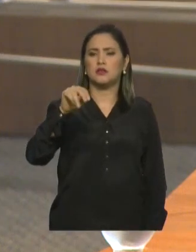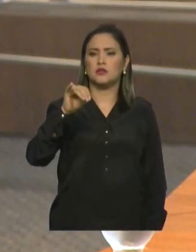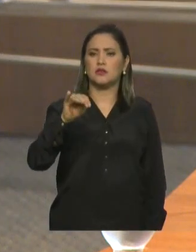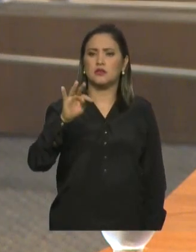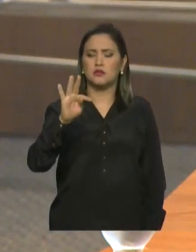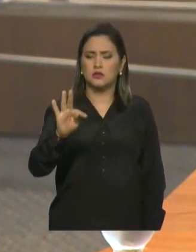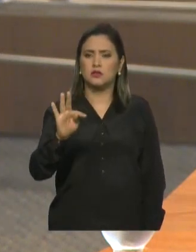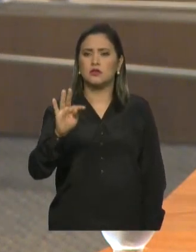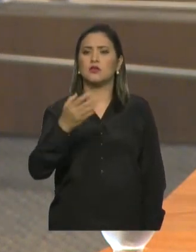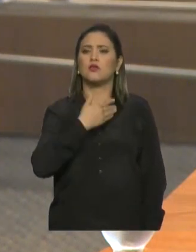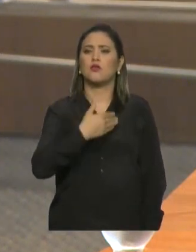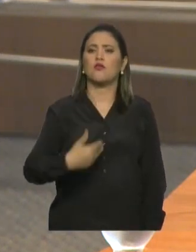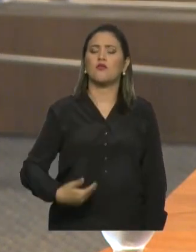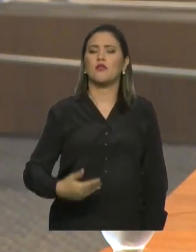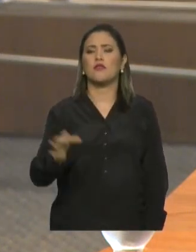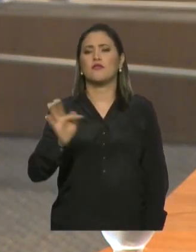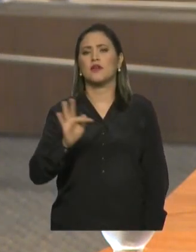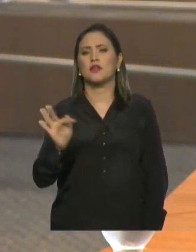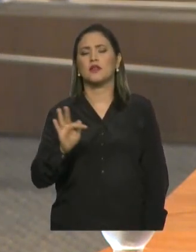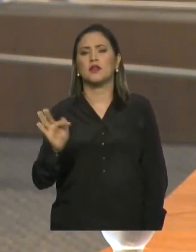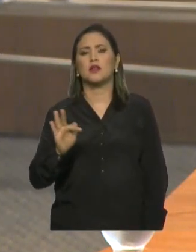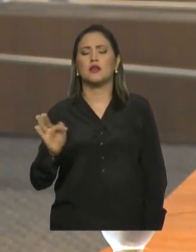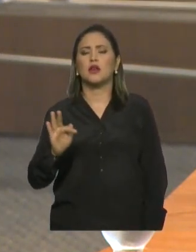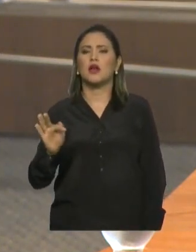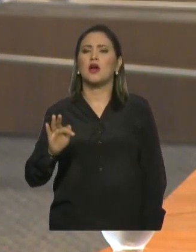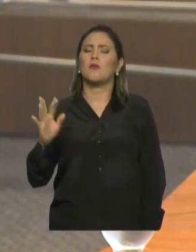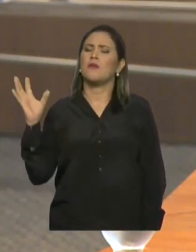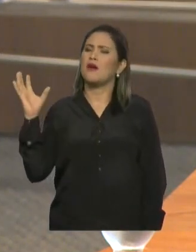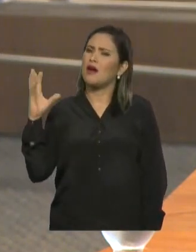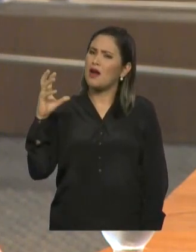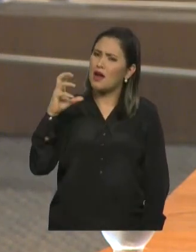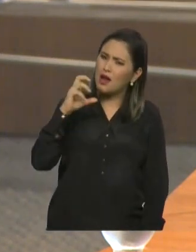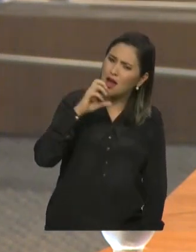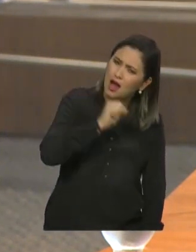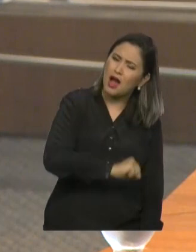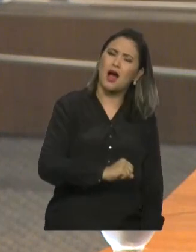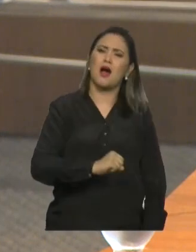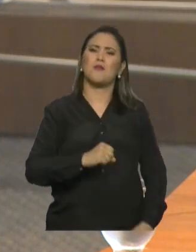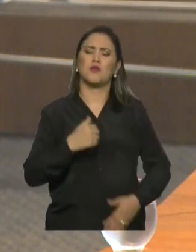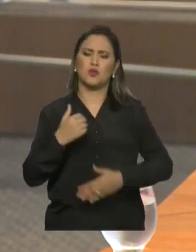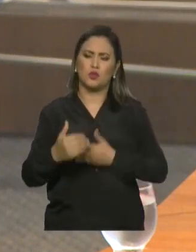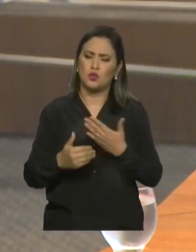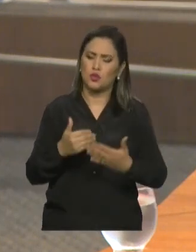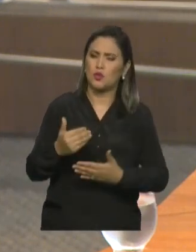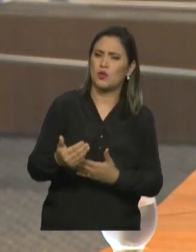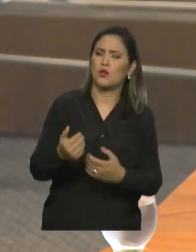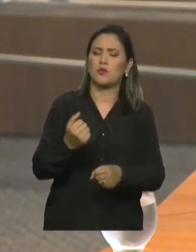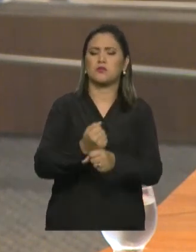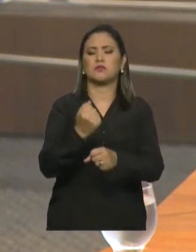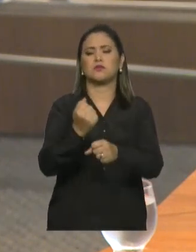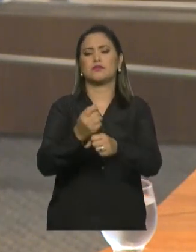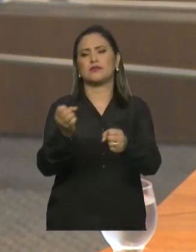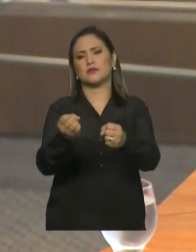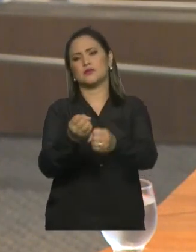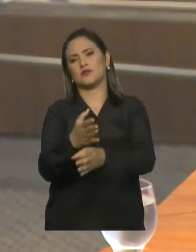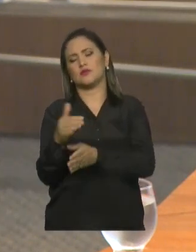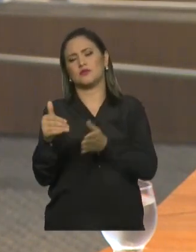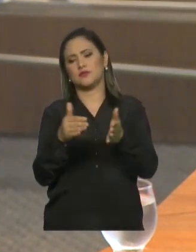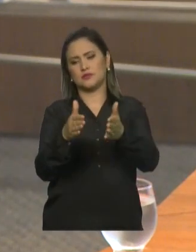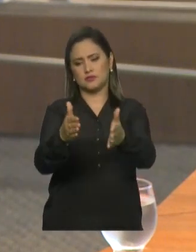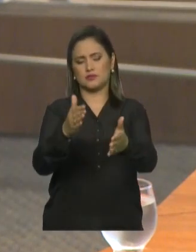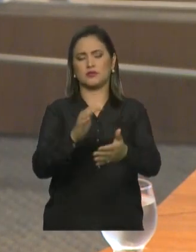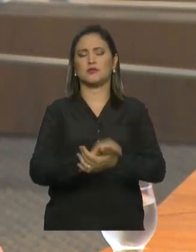que desse celeridade a essa rodovia. Vários e vários anos, deputado Leonardo